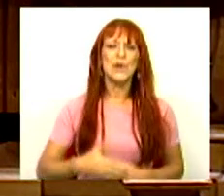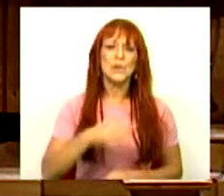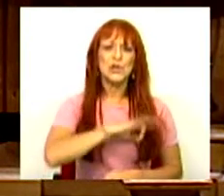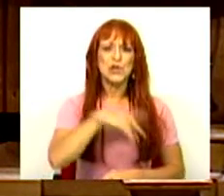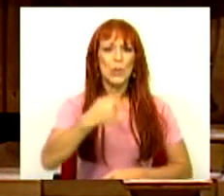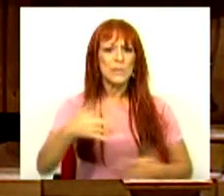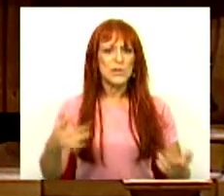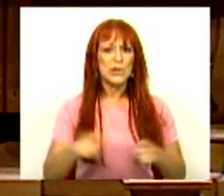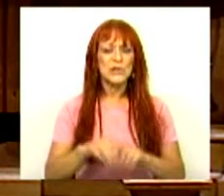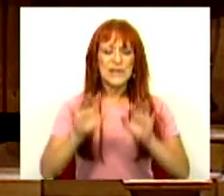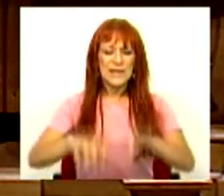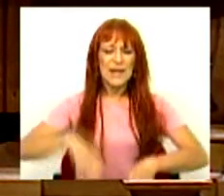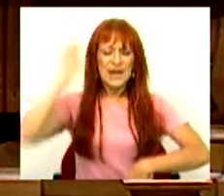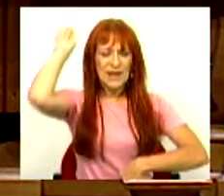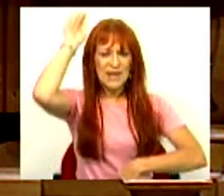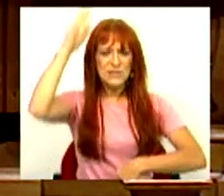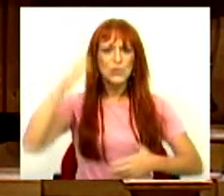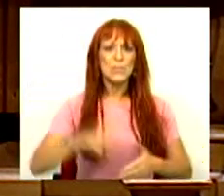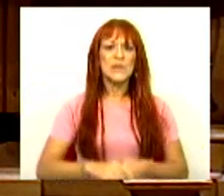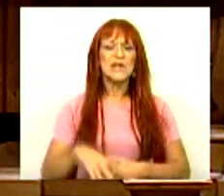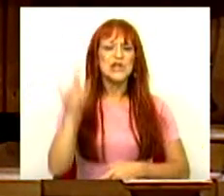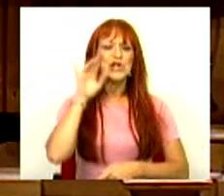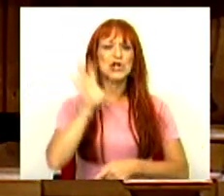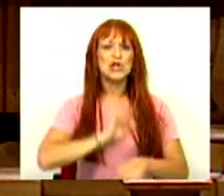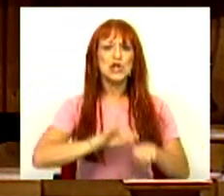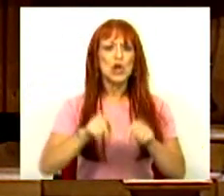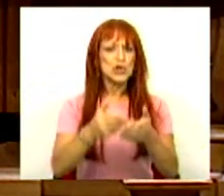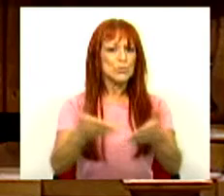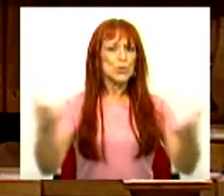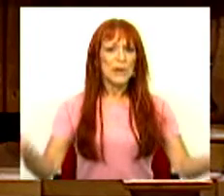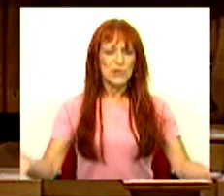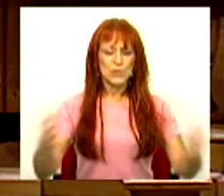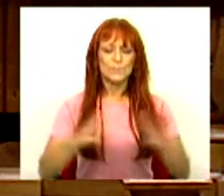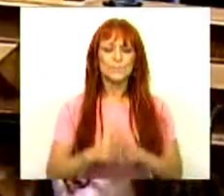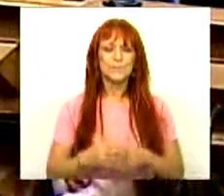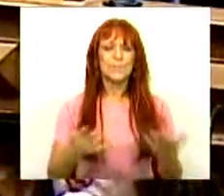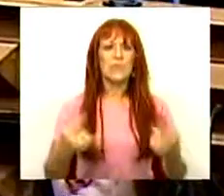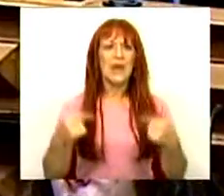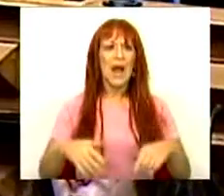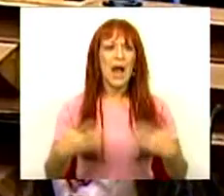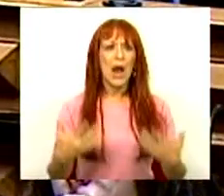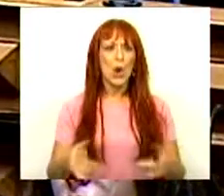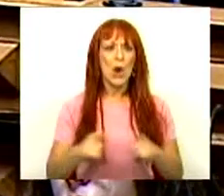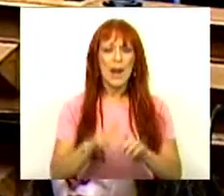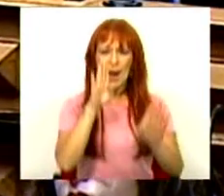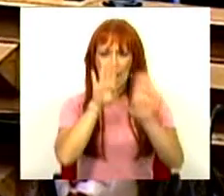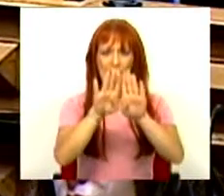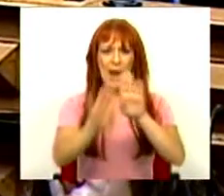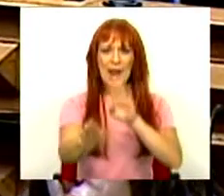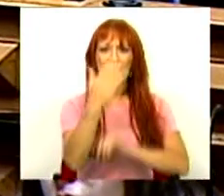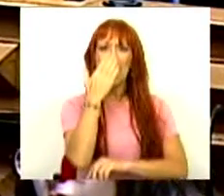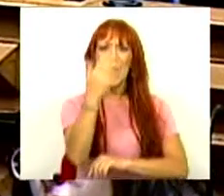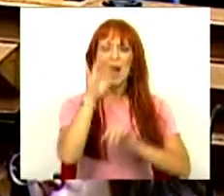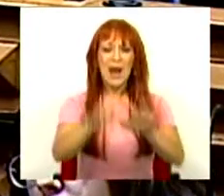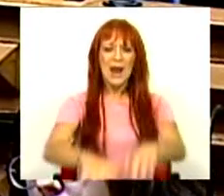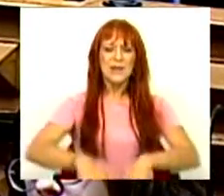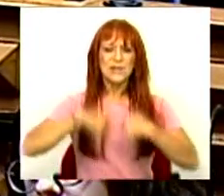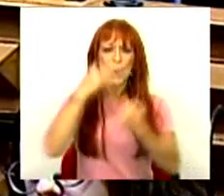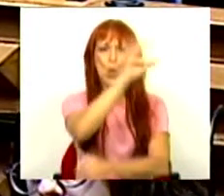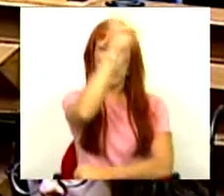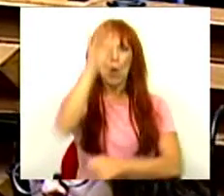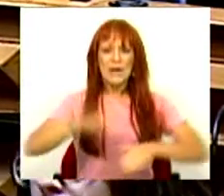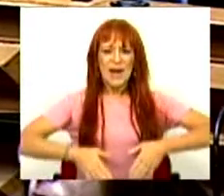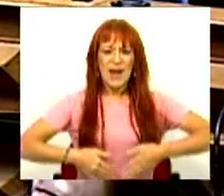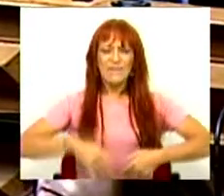Senhor Presidente da Assembleia da República, senhoras e senhores deputados, está neste momento à porta desta Assembleia a 4ª